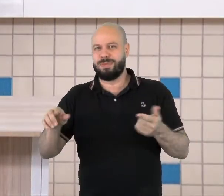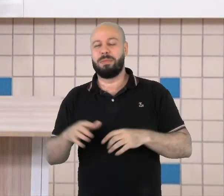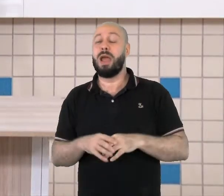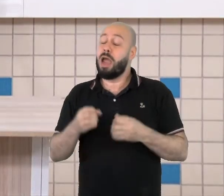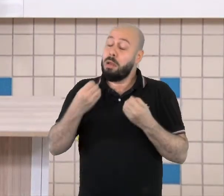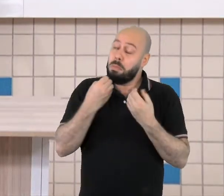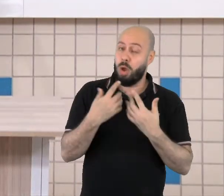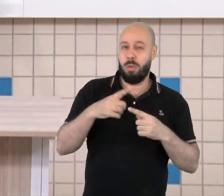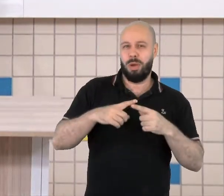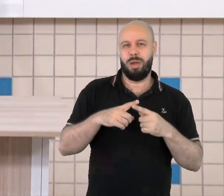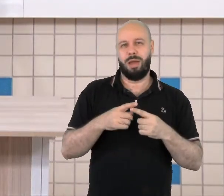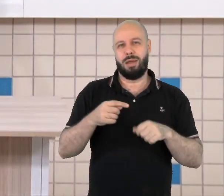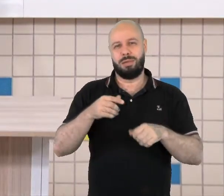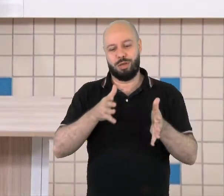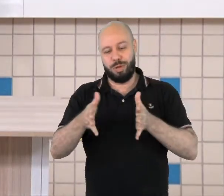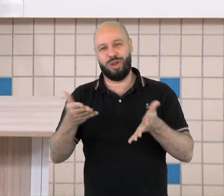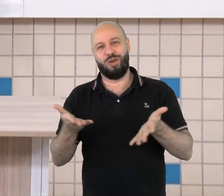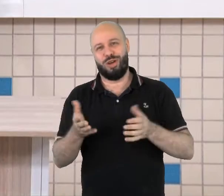legal, né, pessoal?